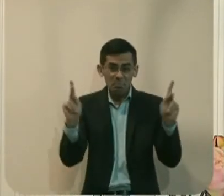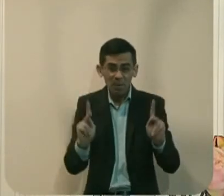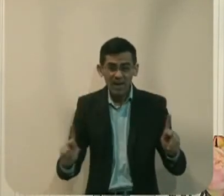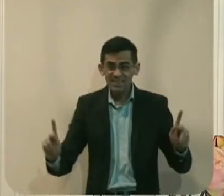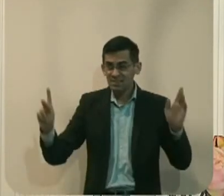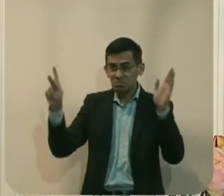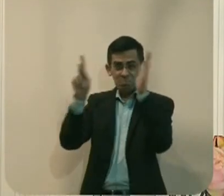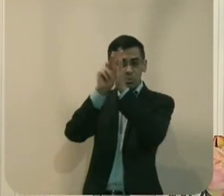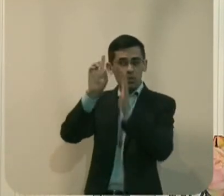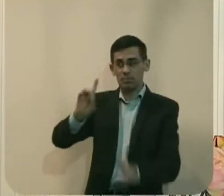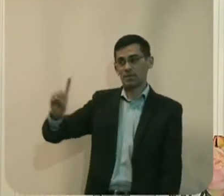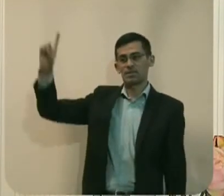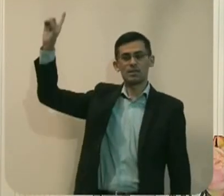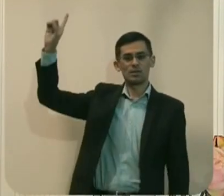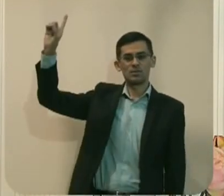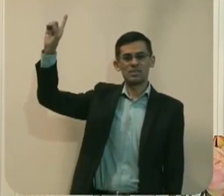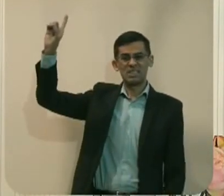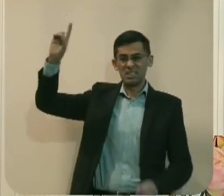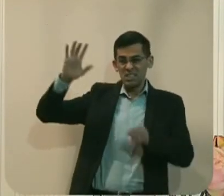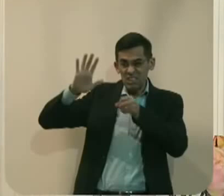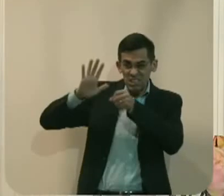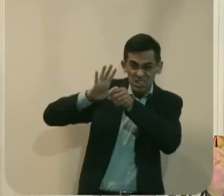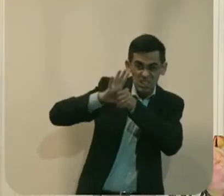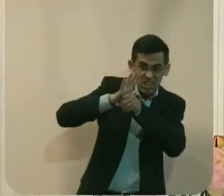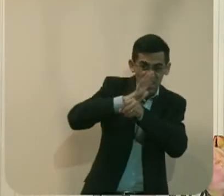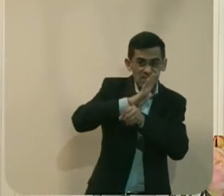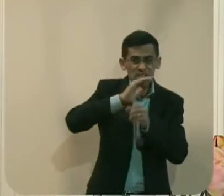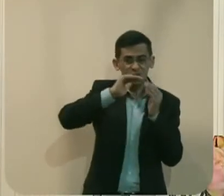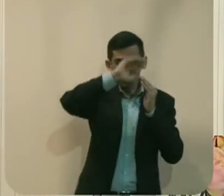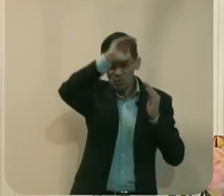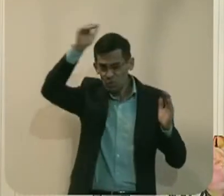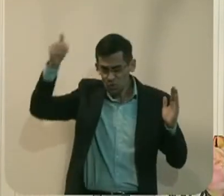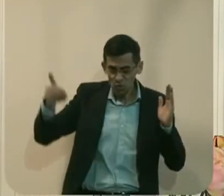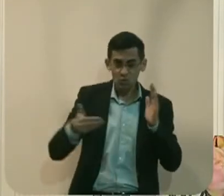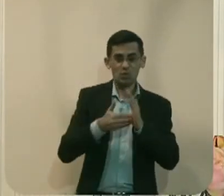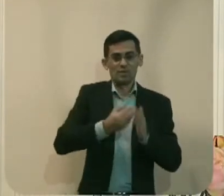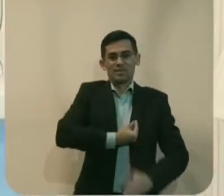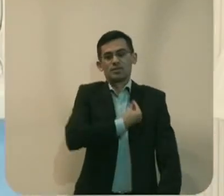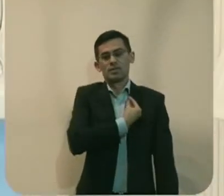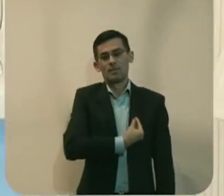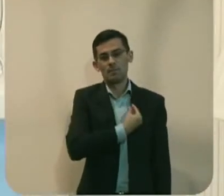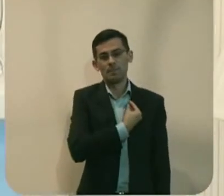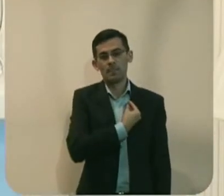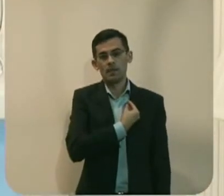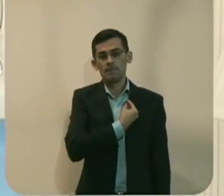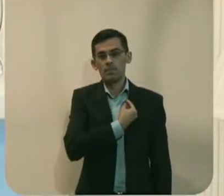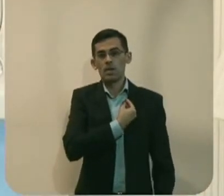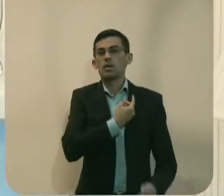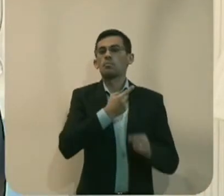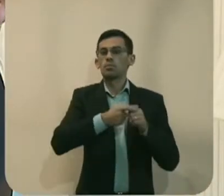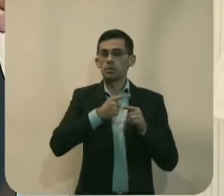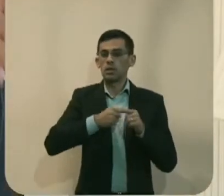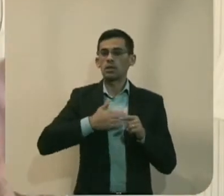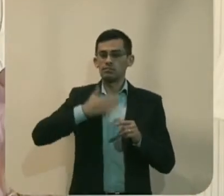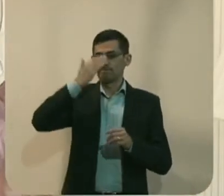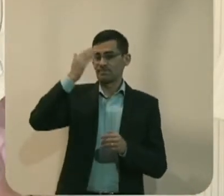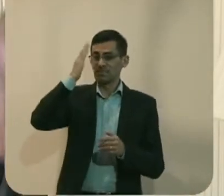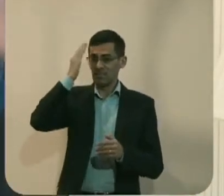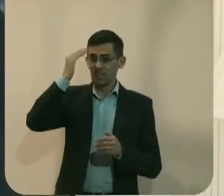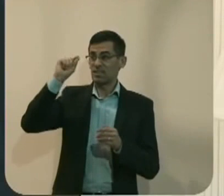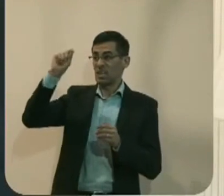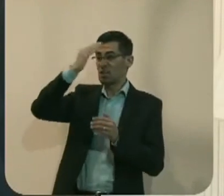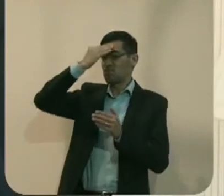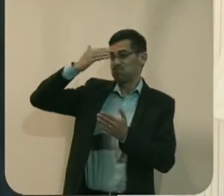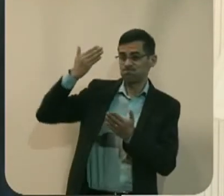uma paz que envolve todas as áreas da vida, porque eu sei em quem eu tenho crido,